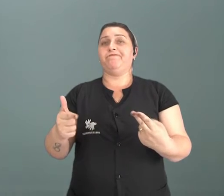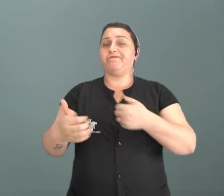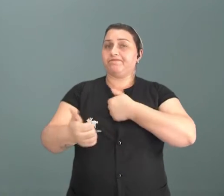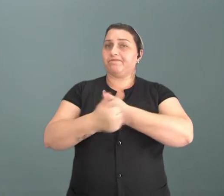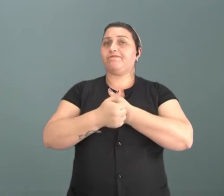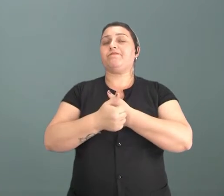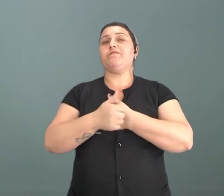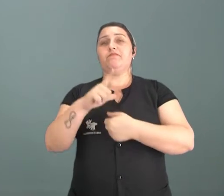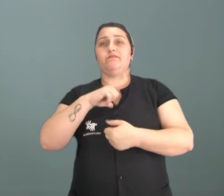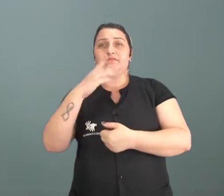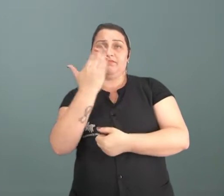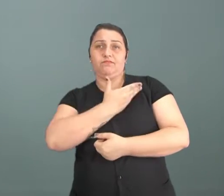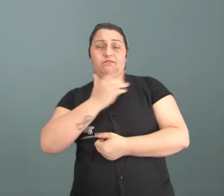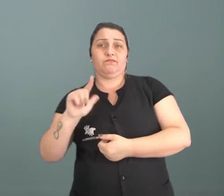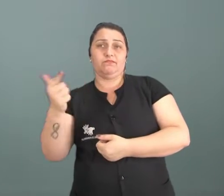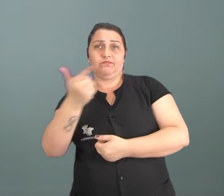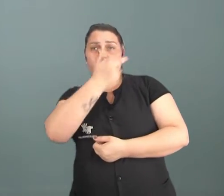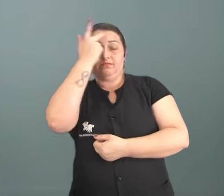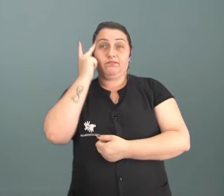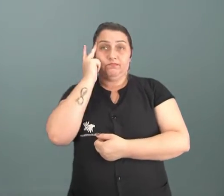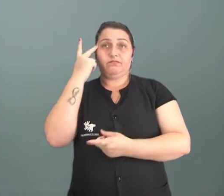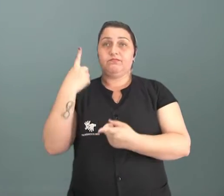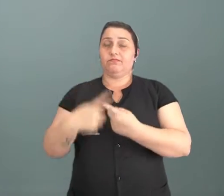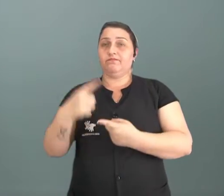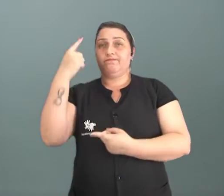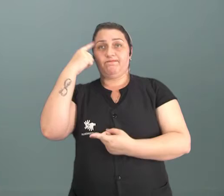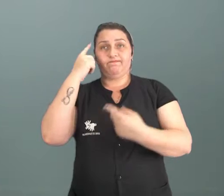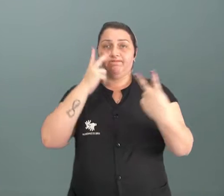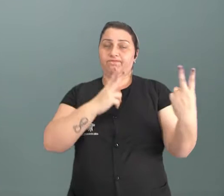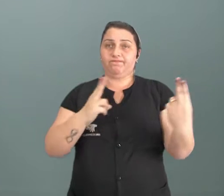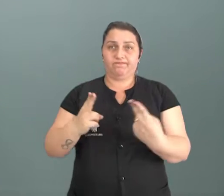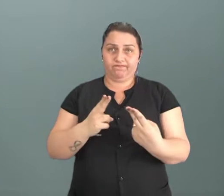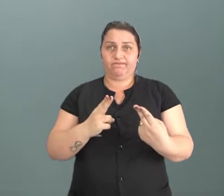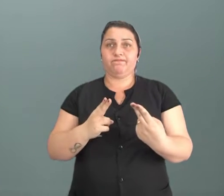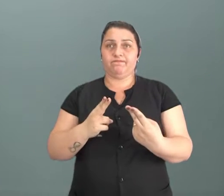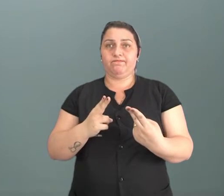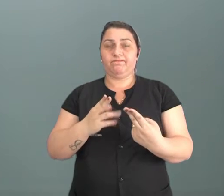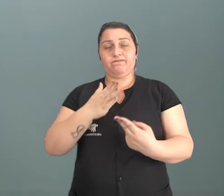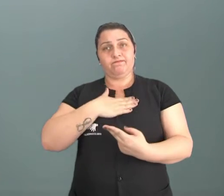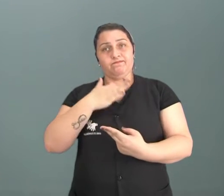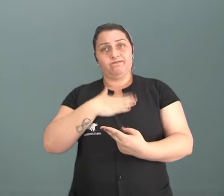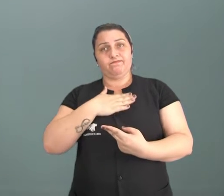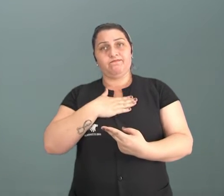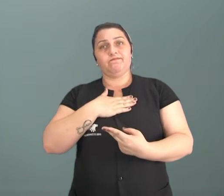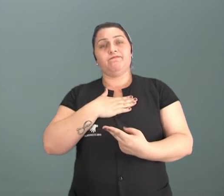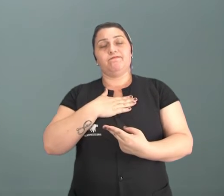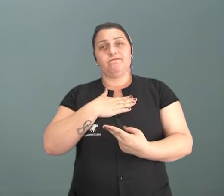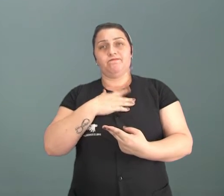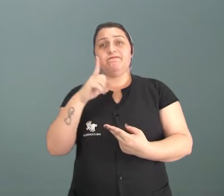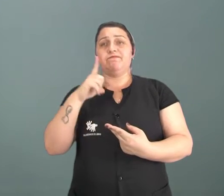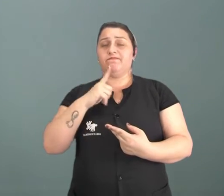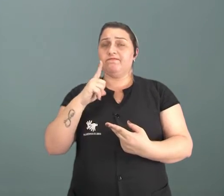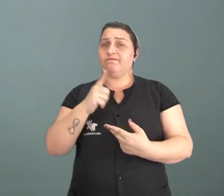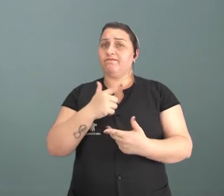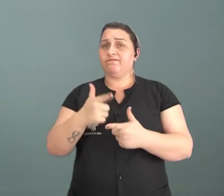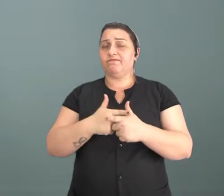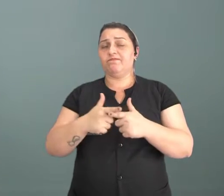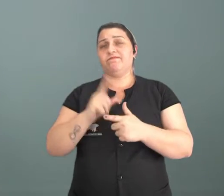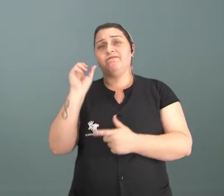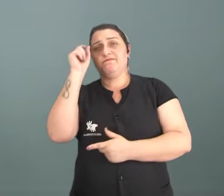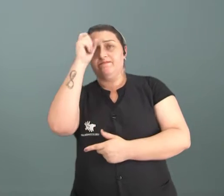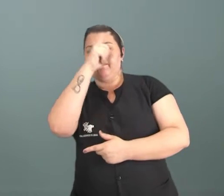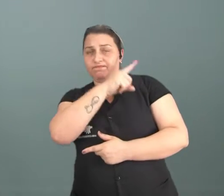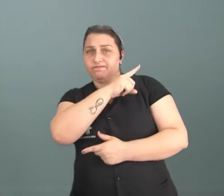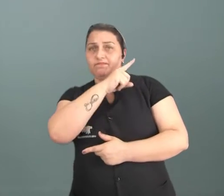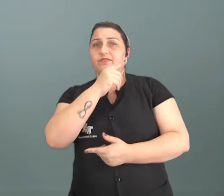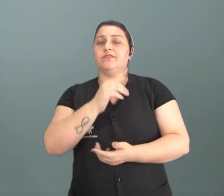de alguém, eu ter amizade com outra pessoa, porque ele ia pensar da mesma forma que eu. Quando eu passo por alguma situação difícil,